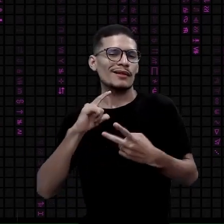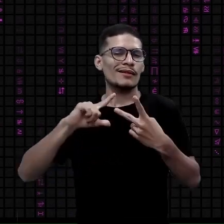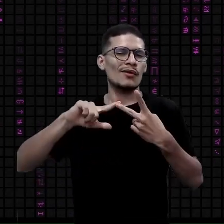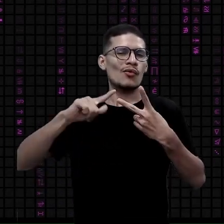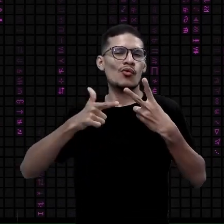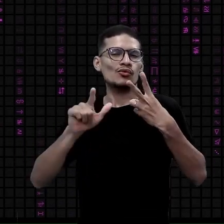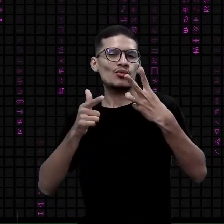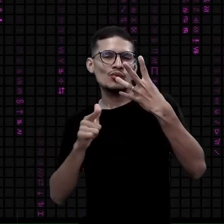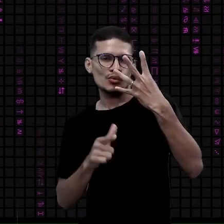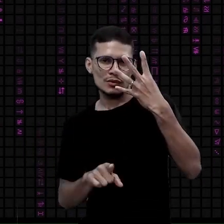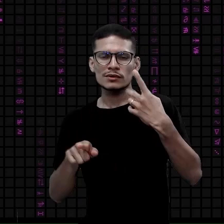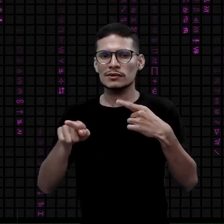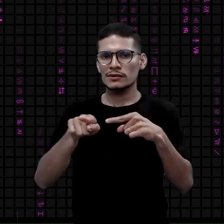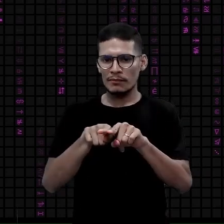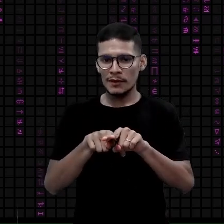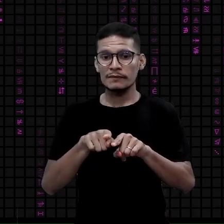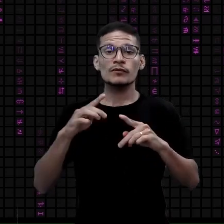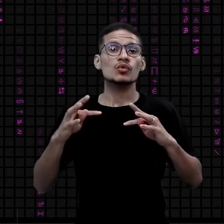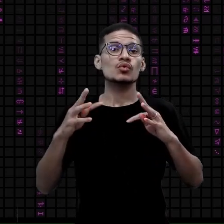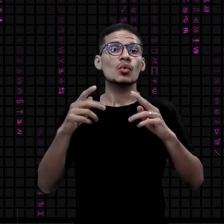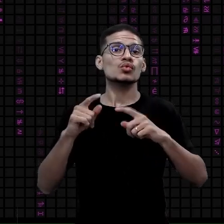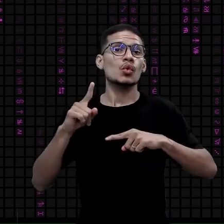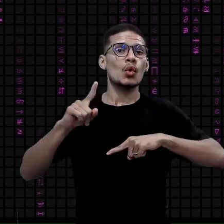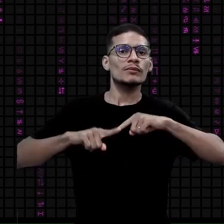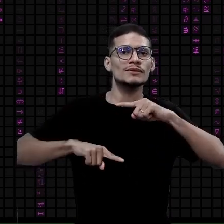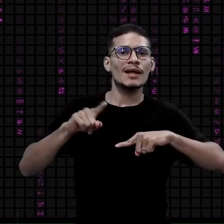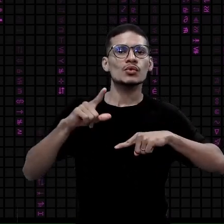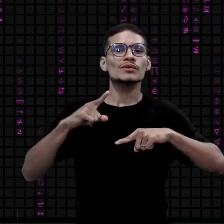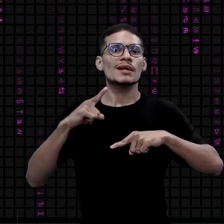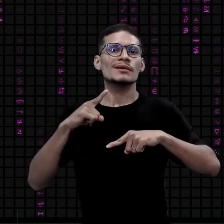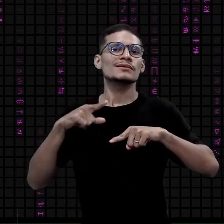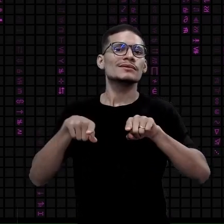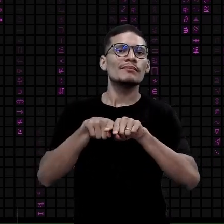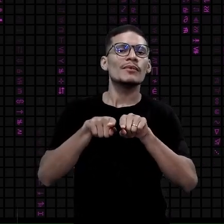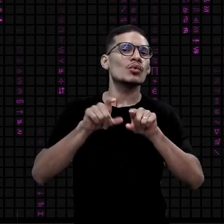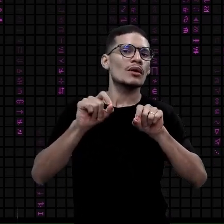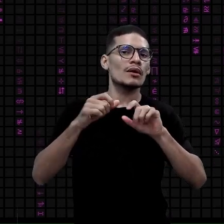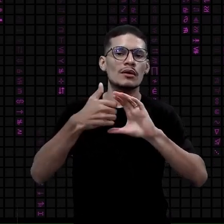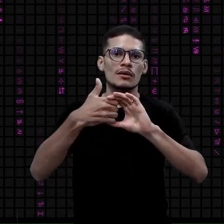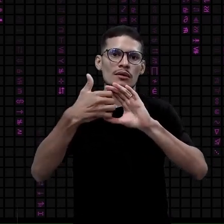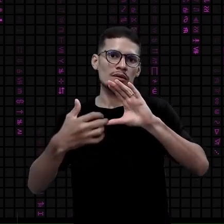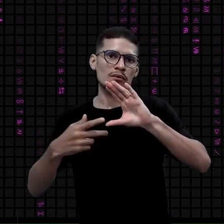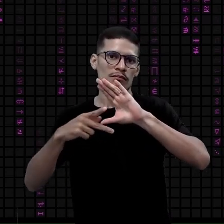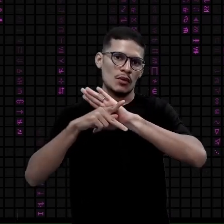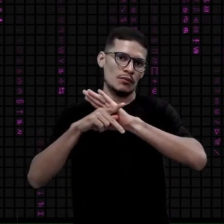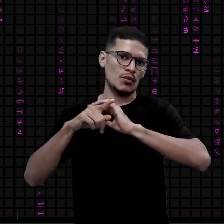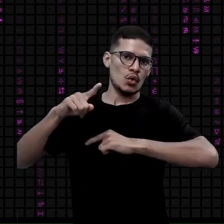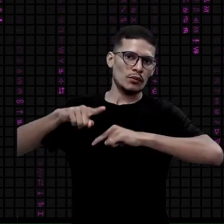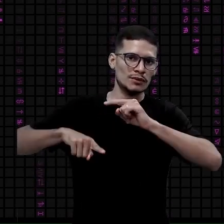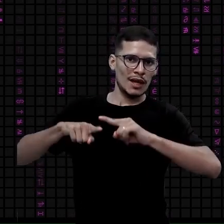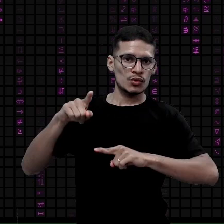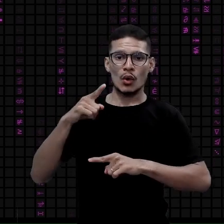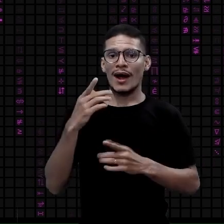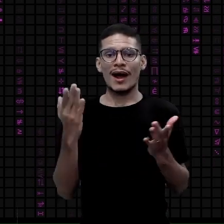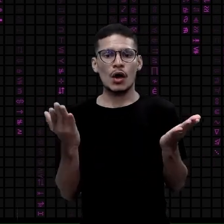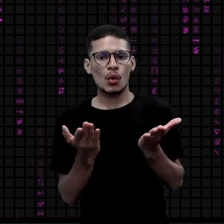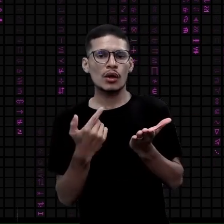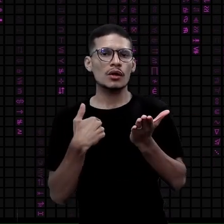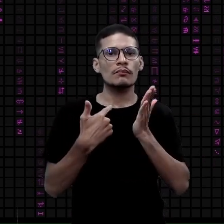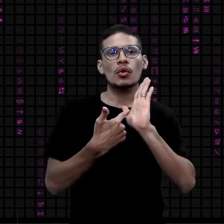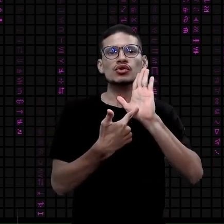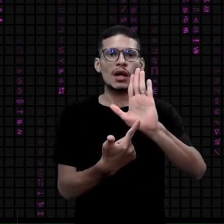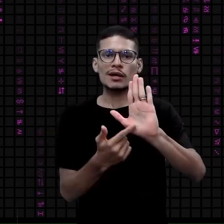Todo objeto é constituído por seus atributos, que são as características daquele objeto. Vamos ver o caso aqui do